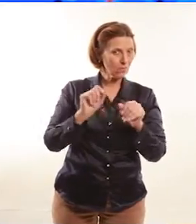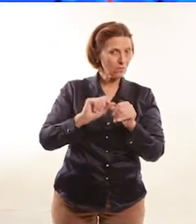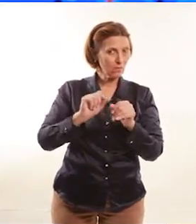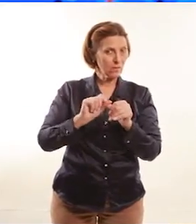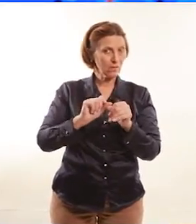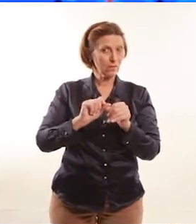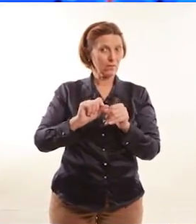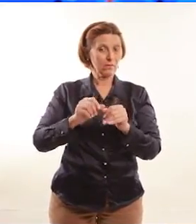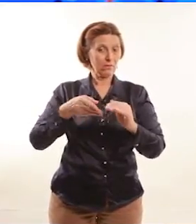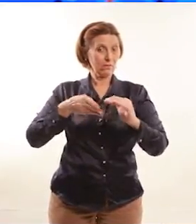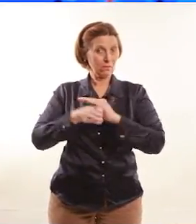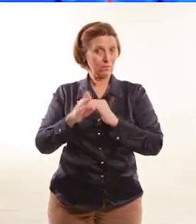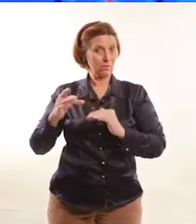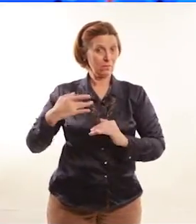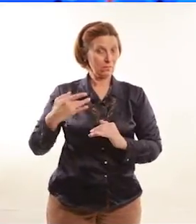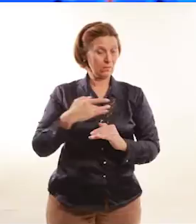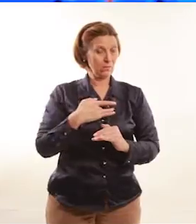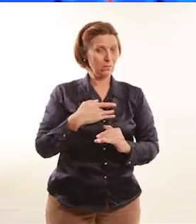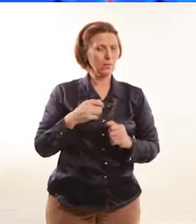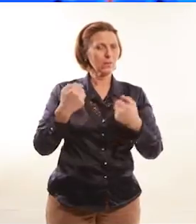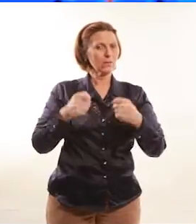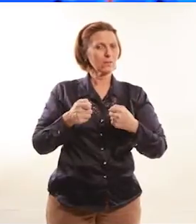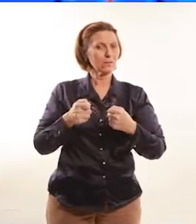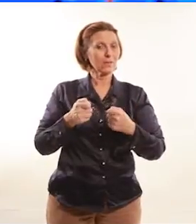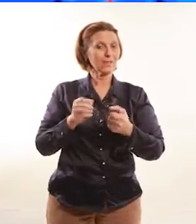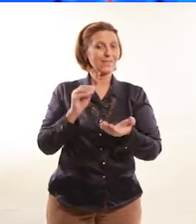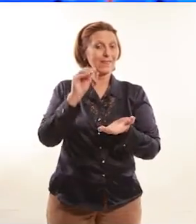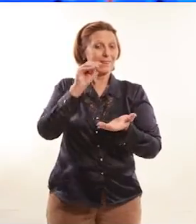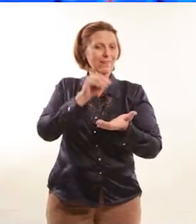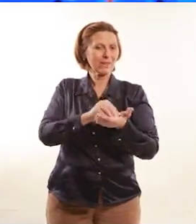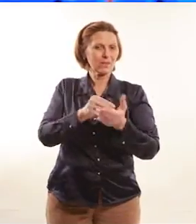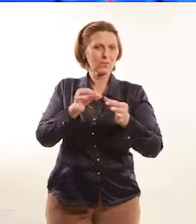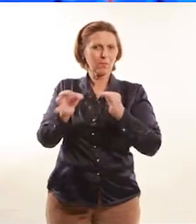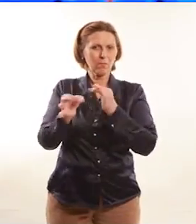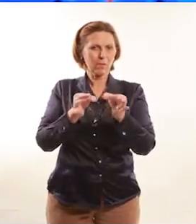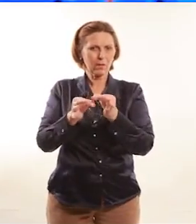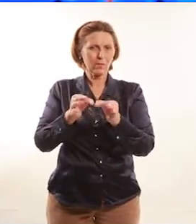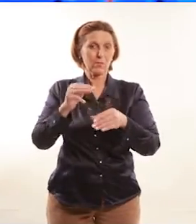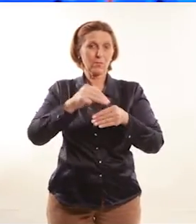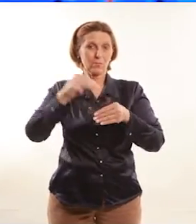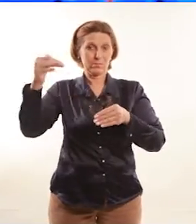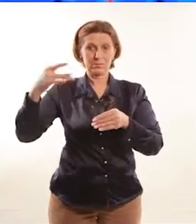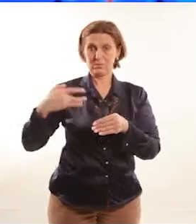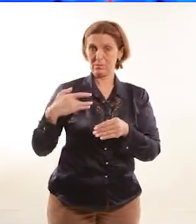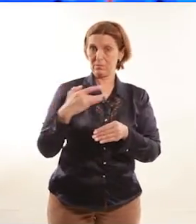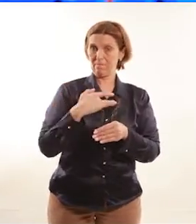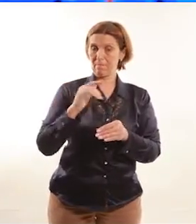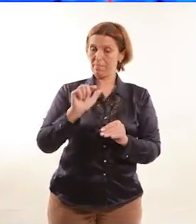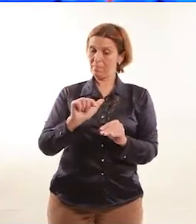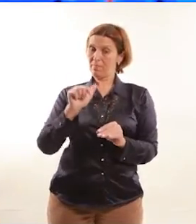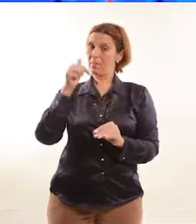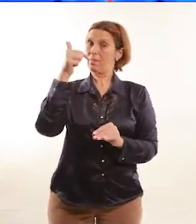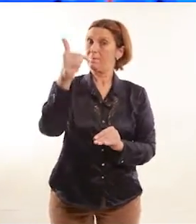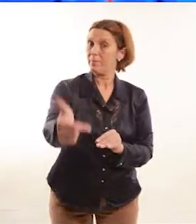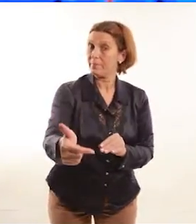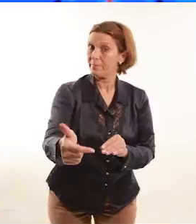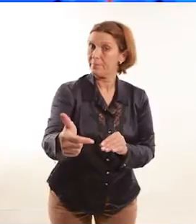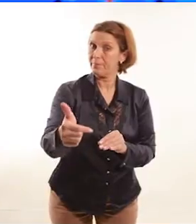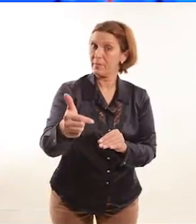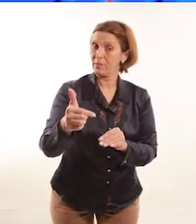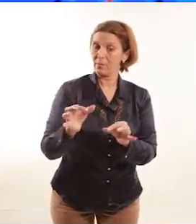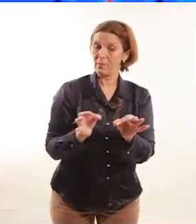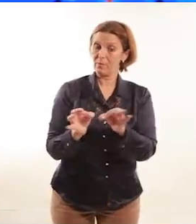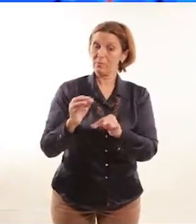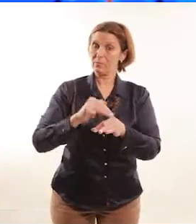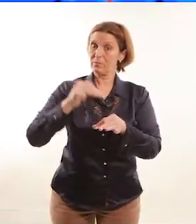das ações de saúde, elas têm que estar contidas dentro do Plano Municipal de Saúde. Depois desse Plano Municipal